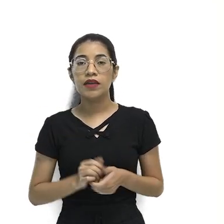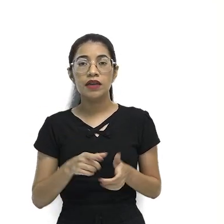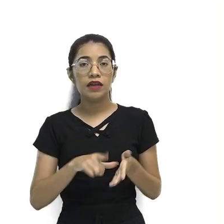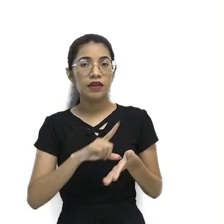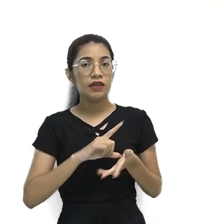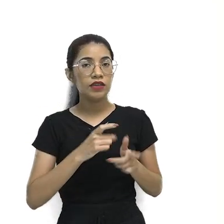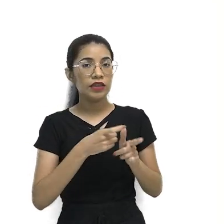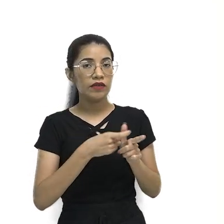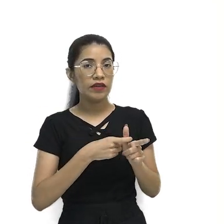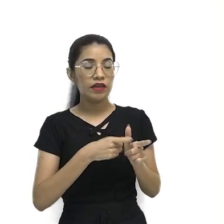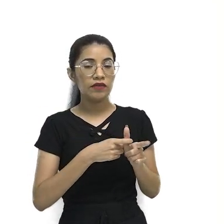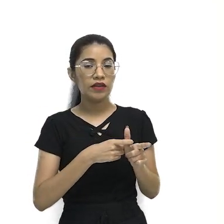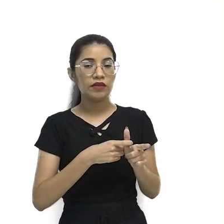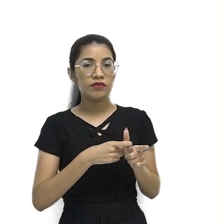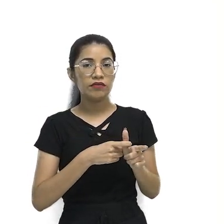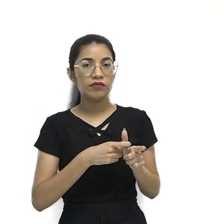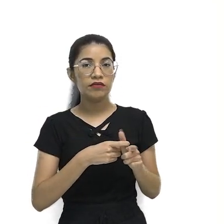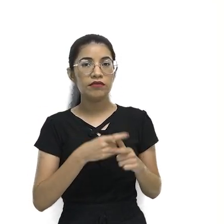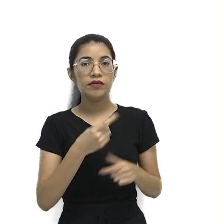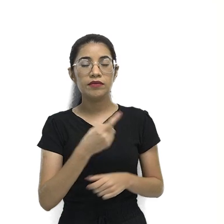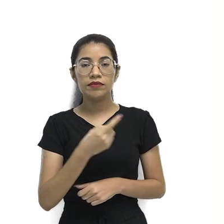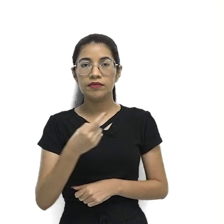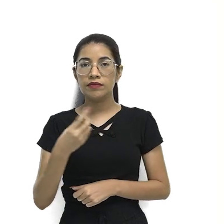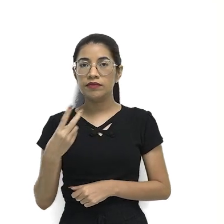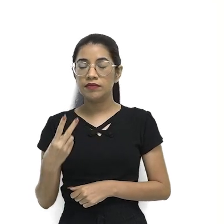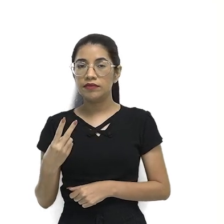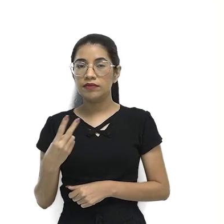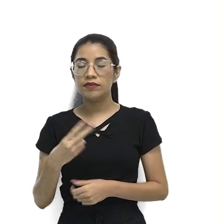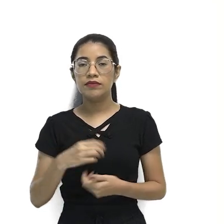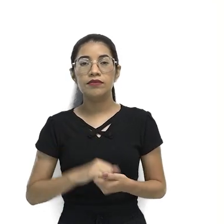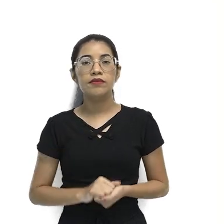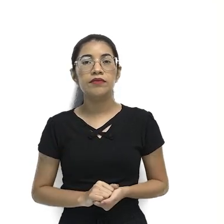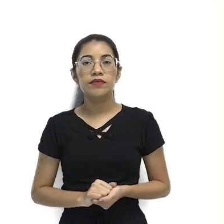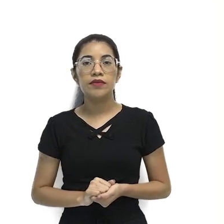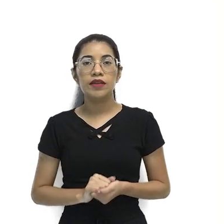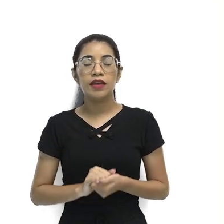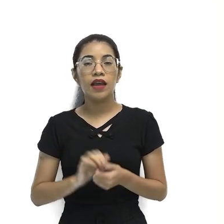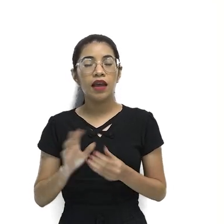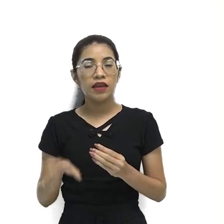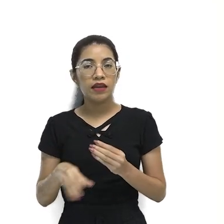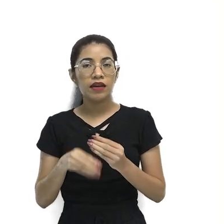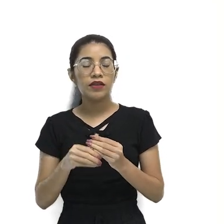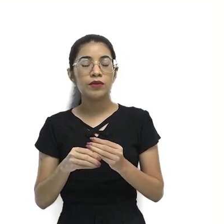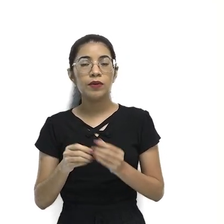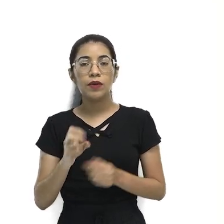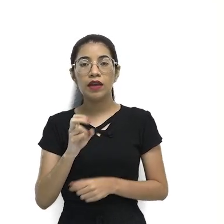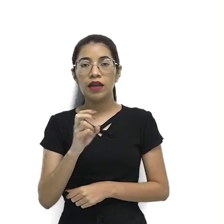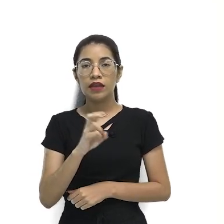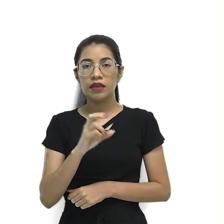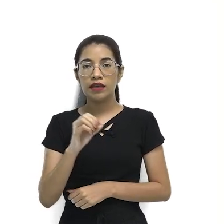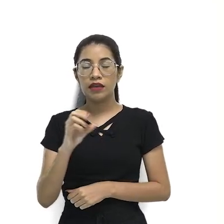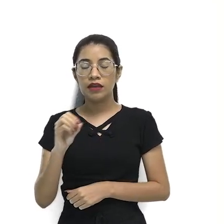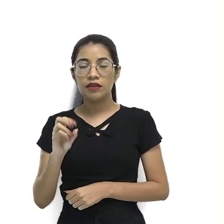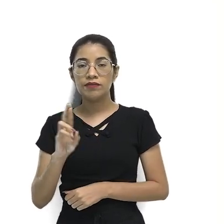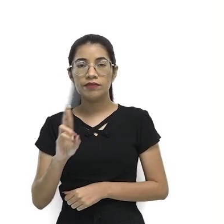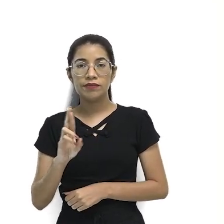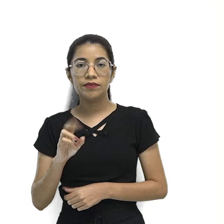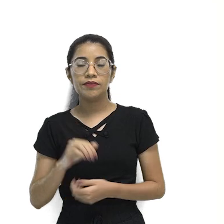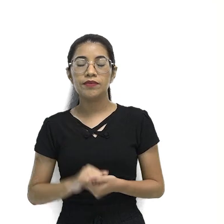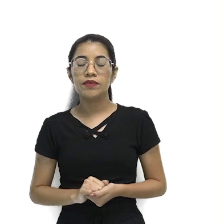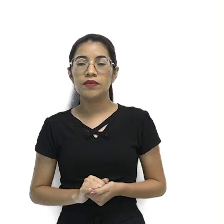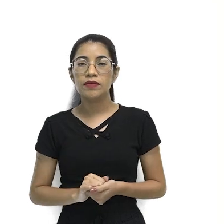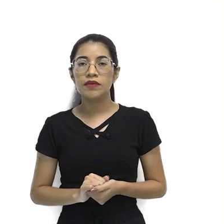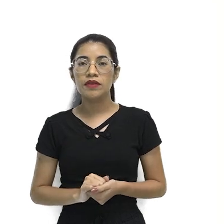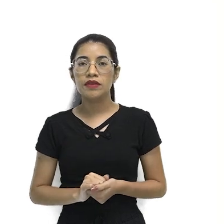devendo 512, né? Como entrou mais R$500, o que vai acontecer?